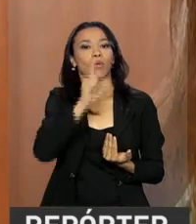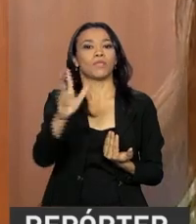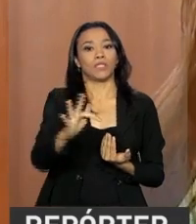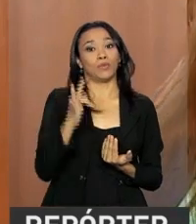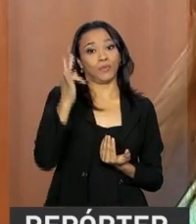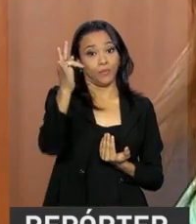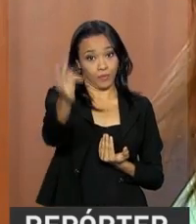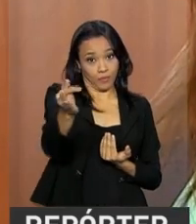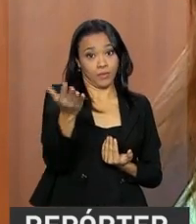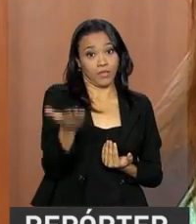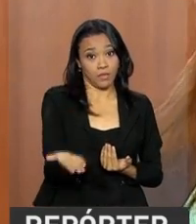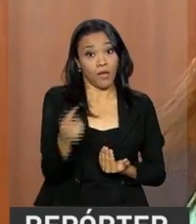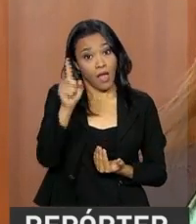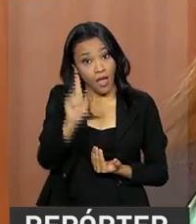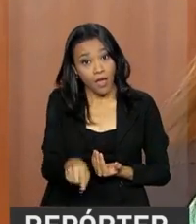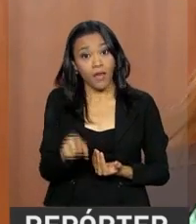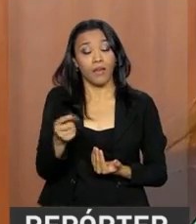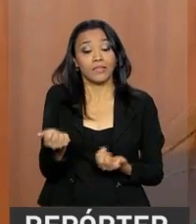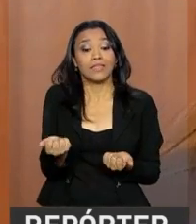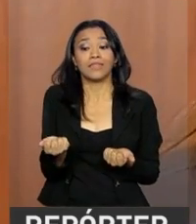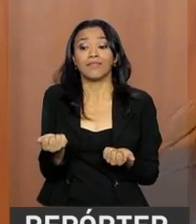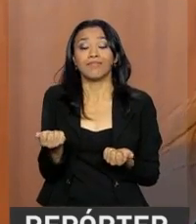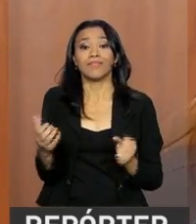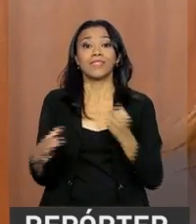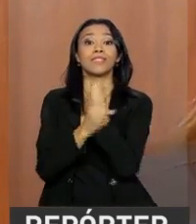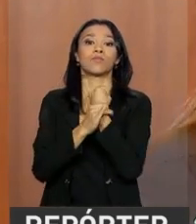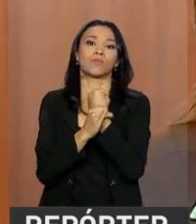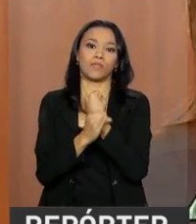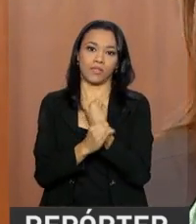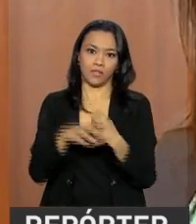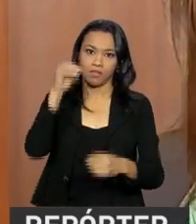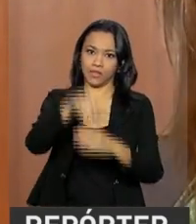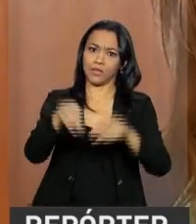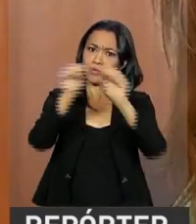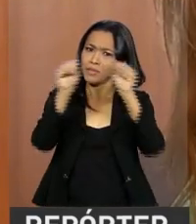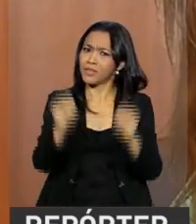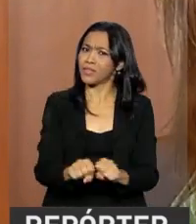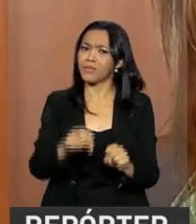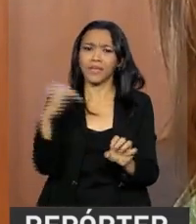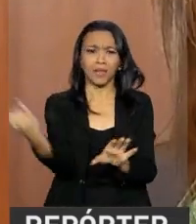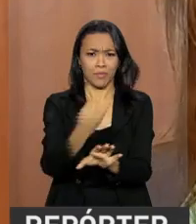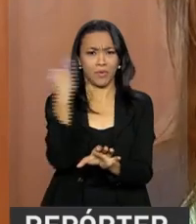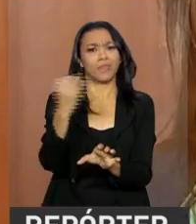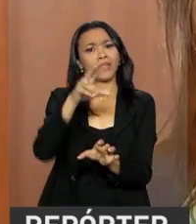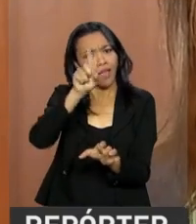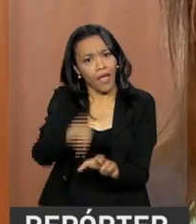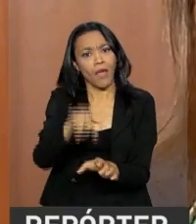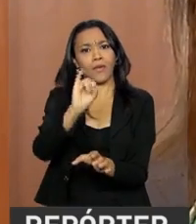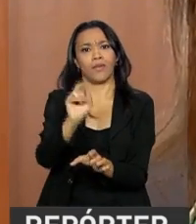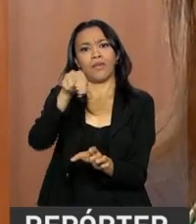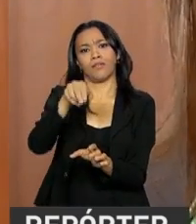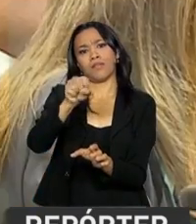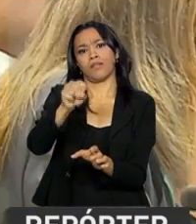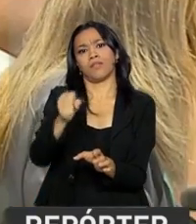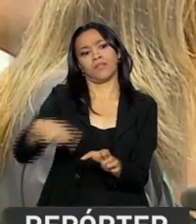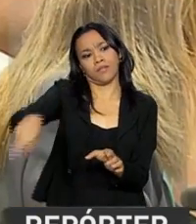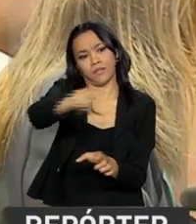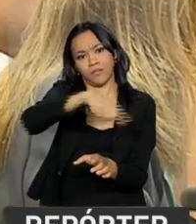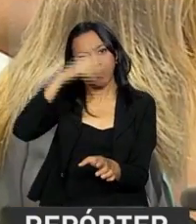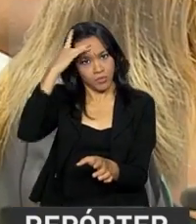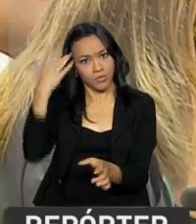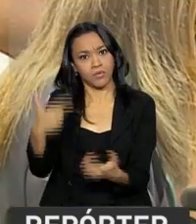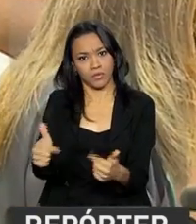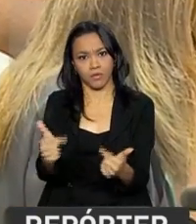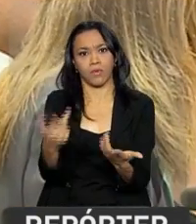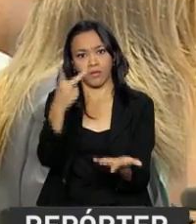futuro próximo né é uma agenda de dar sustentação a um sistema que é tão importante pro Brasil pro trabalhador brasileiro nós temos que ter